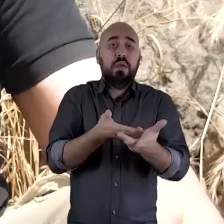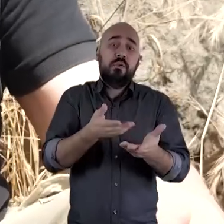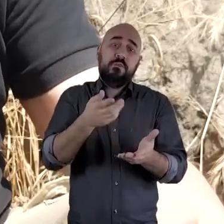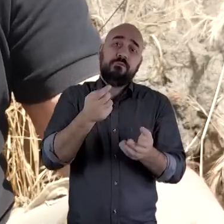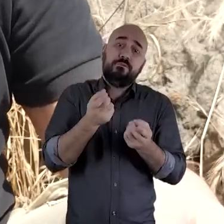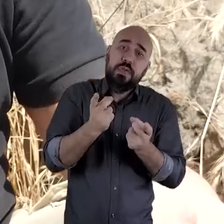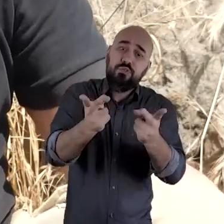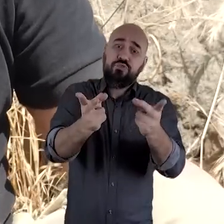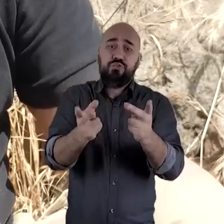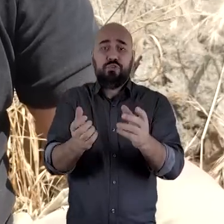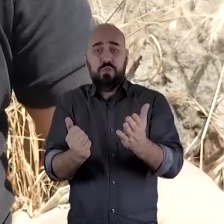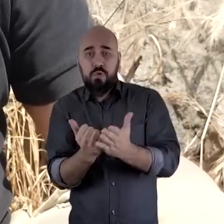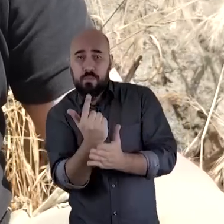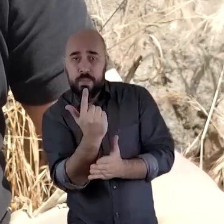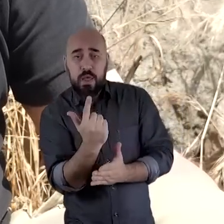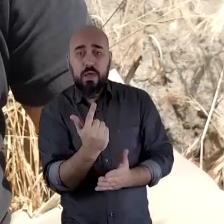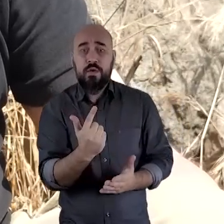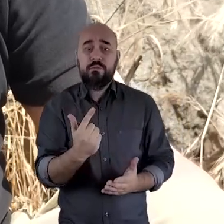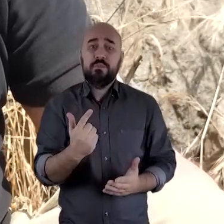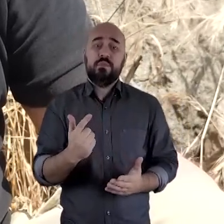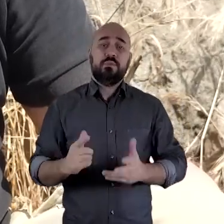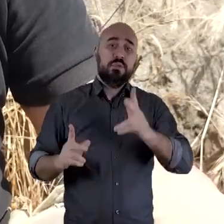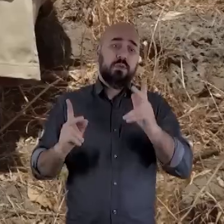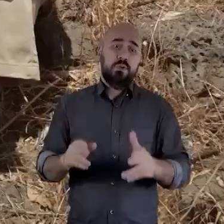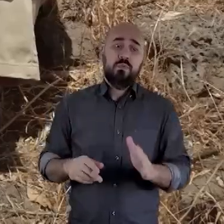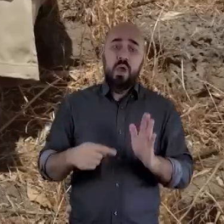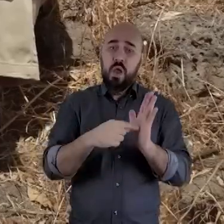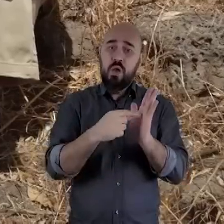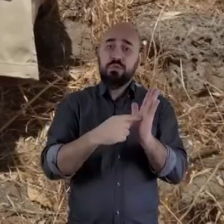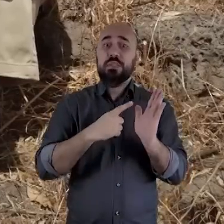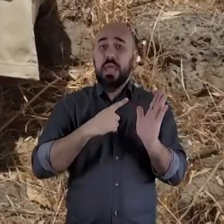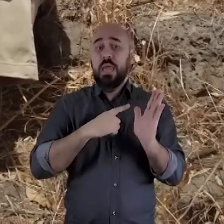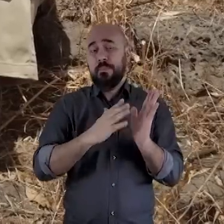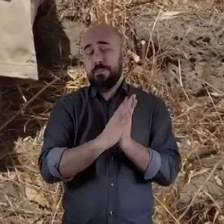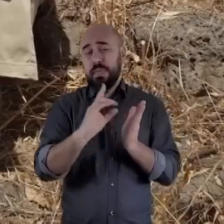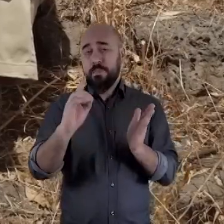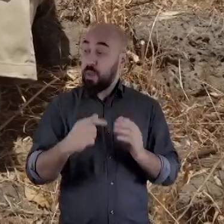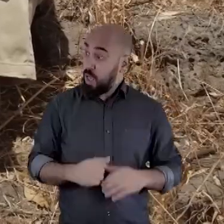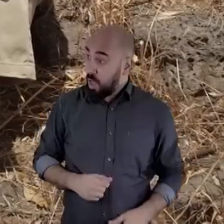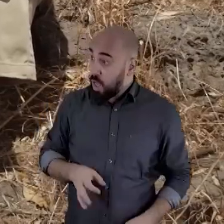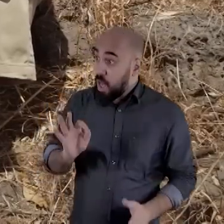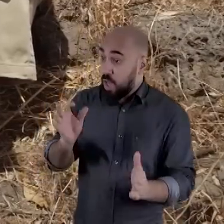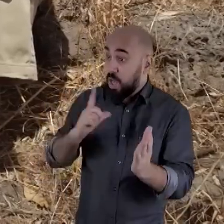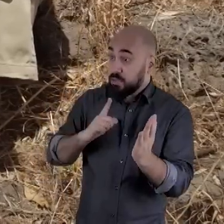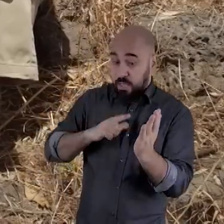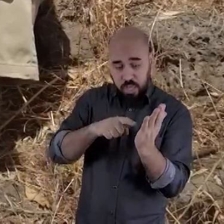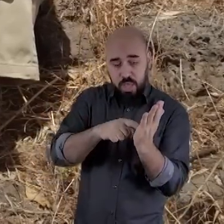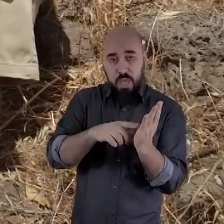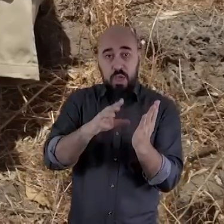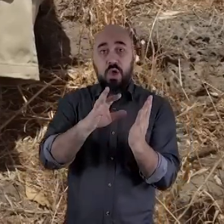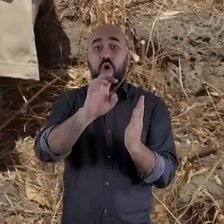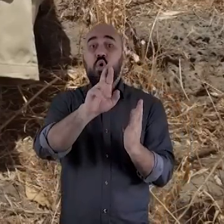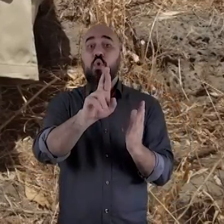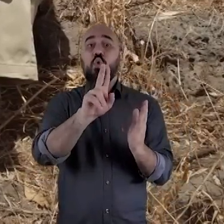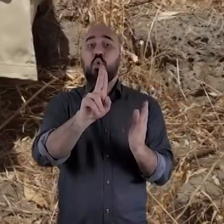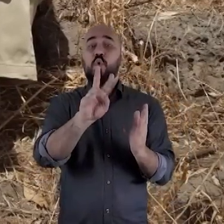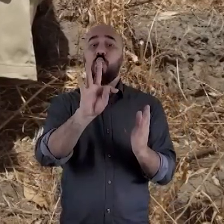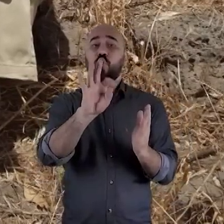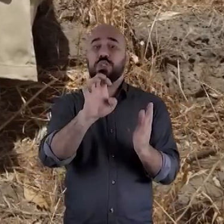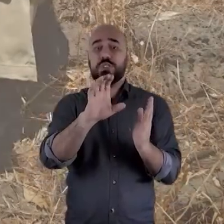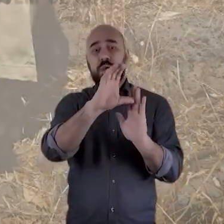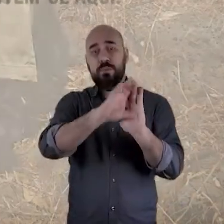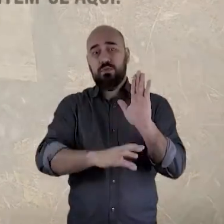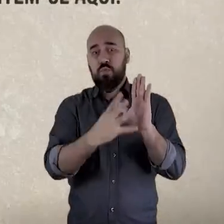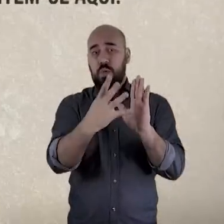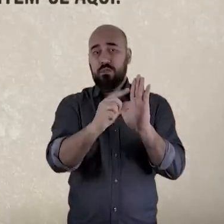como encontramos em Ruth 4, verso 1. E eu vou ler essa passagem para vocês que eu já deixei marcadinha aqui. Olha o que diz Ruth, capítulo 4,